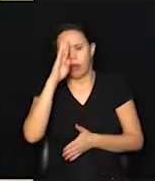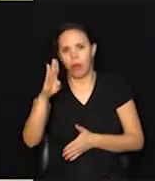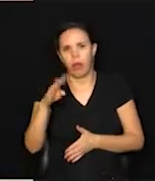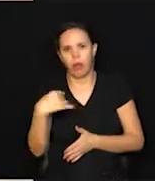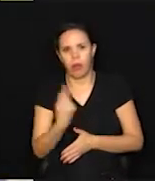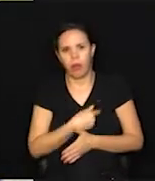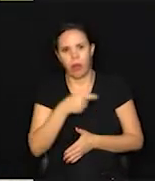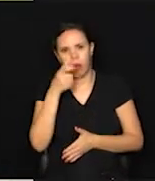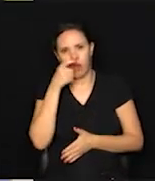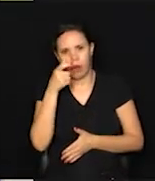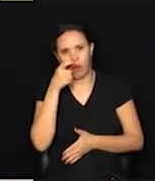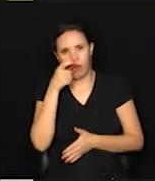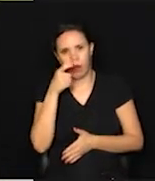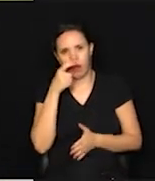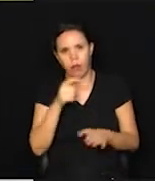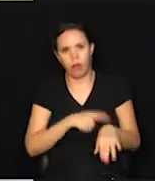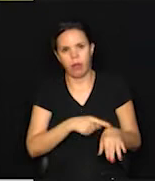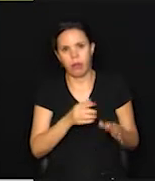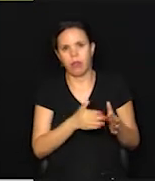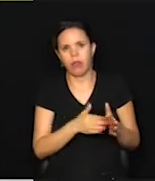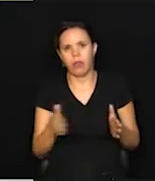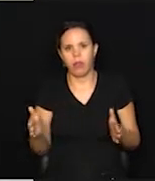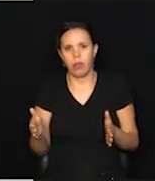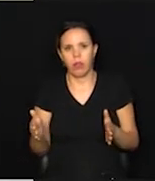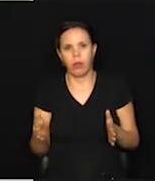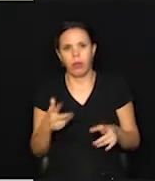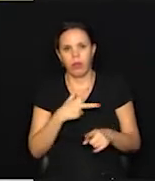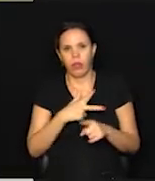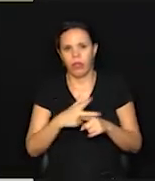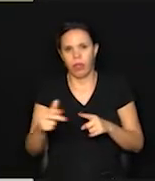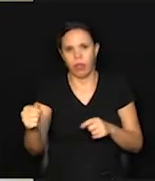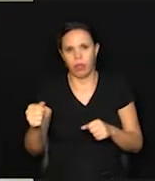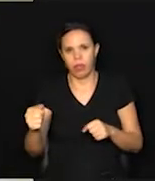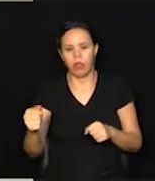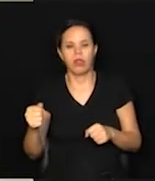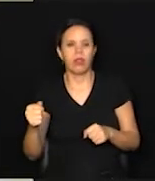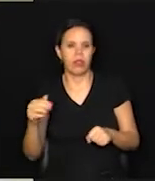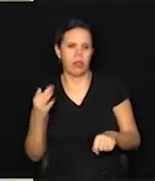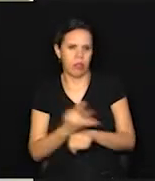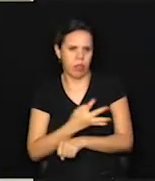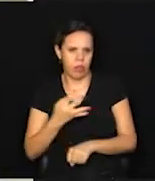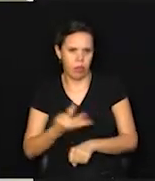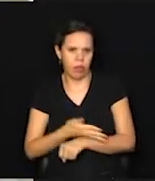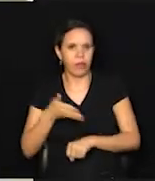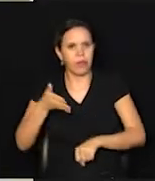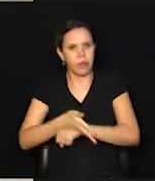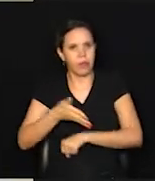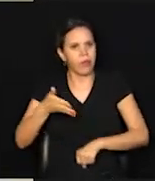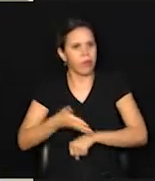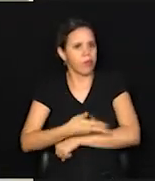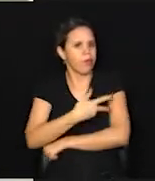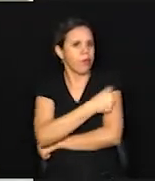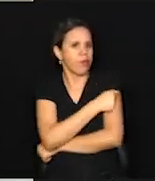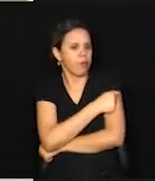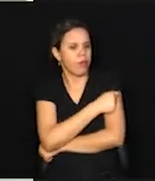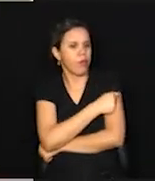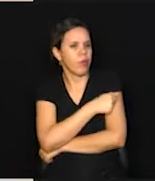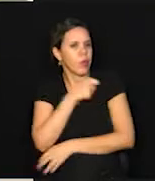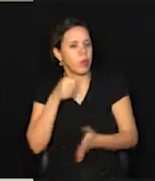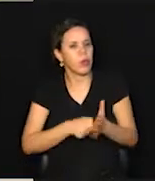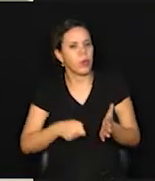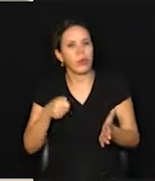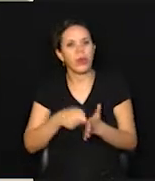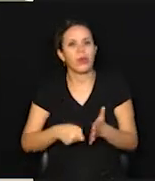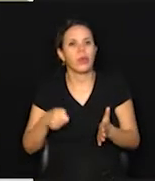nós vemos no médio prazo para enfrentar e sair dessa crise, que é o acesso a vacinas, né? Uma luta pela produção,